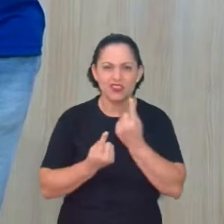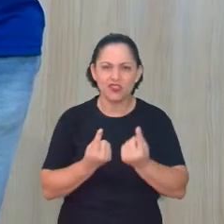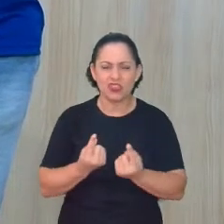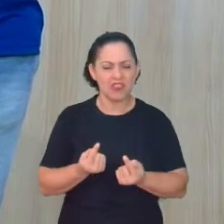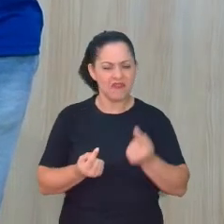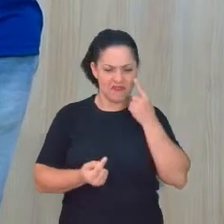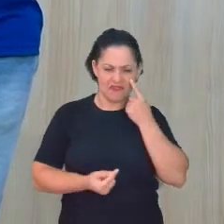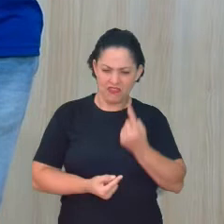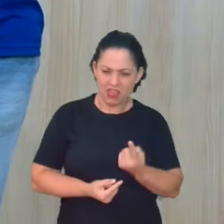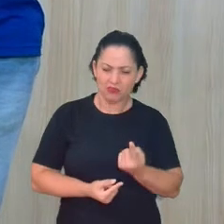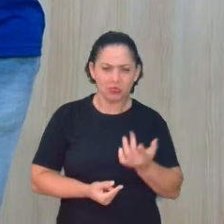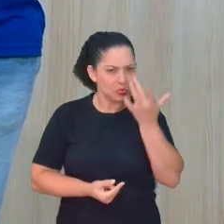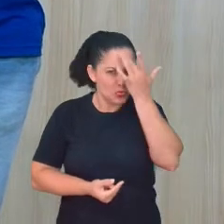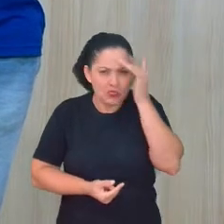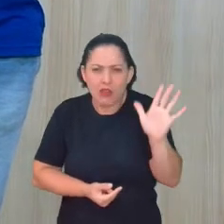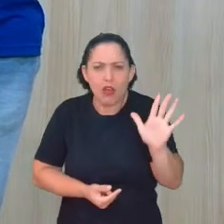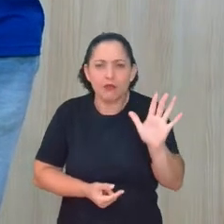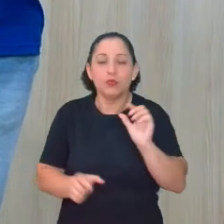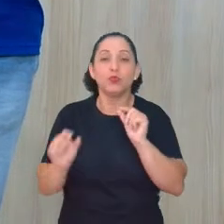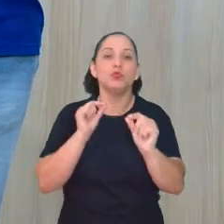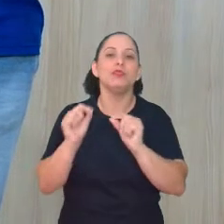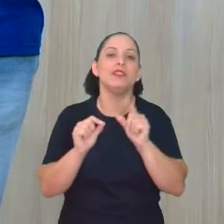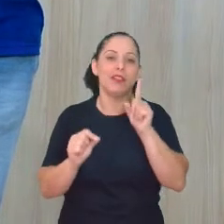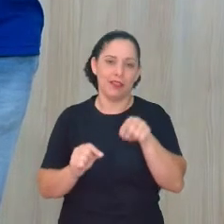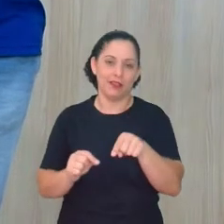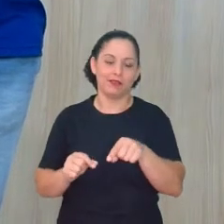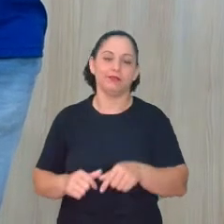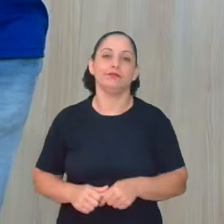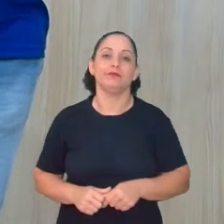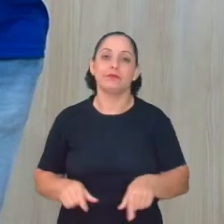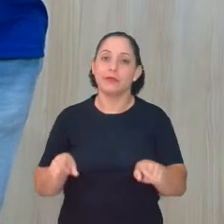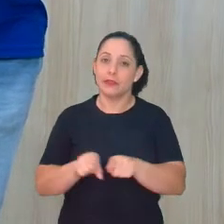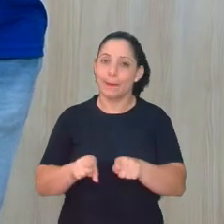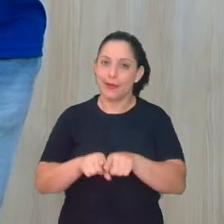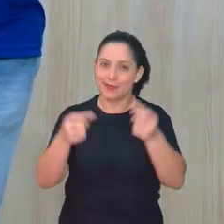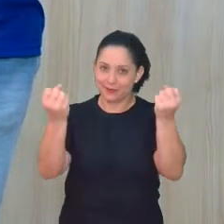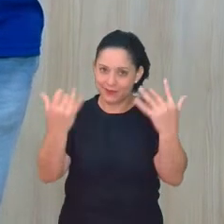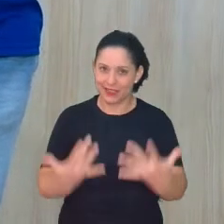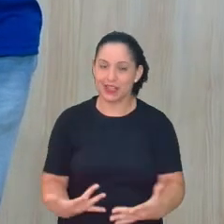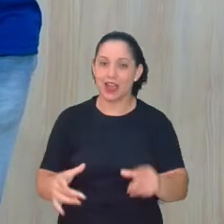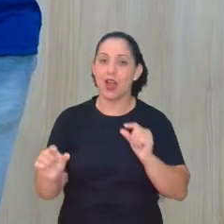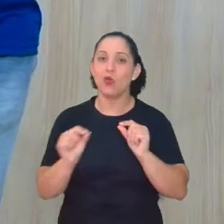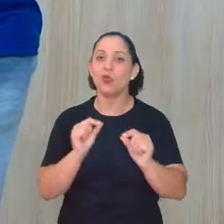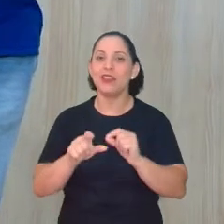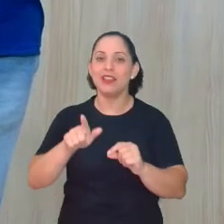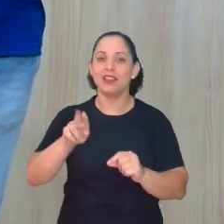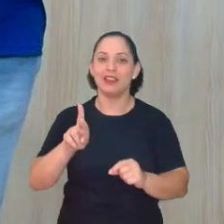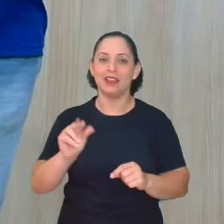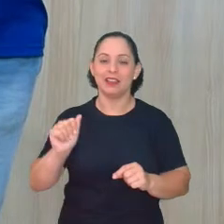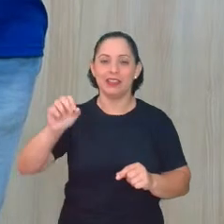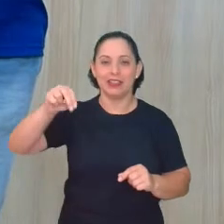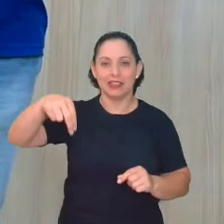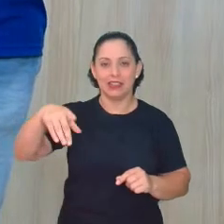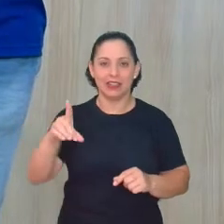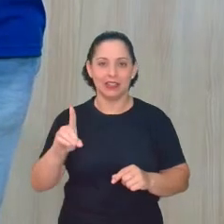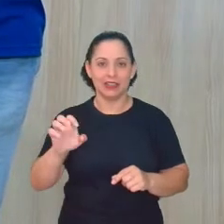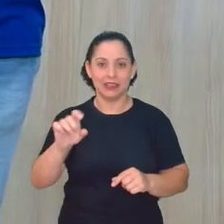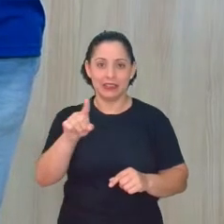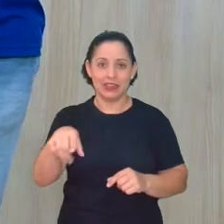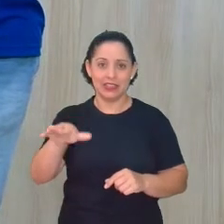surgiu essa determinada ideia. Depois disso, a gente falou da ideia de grandezas, falamos